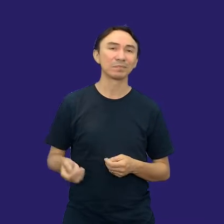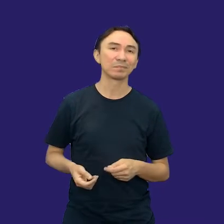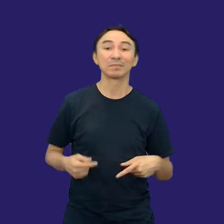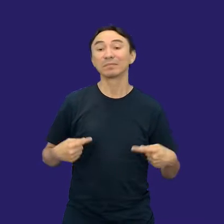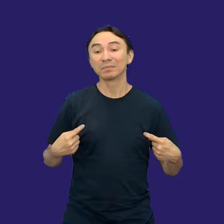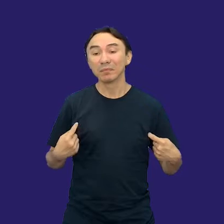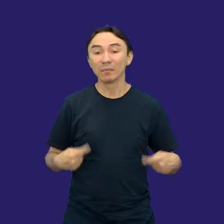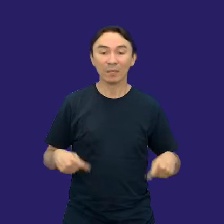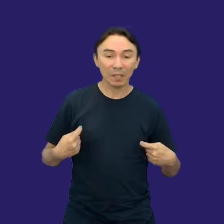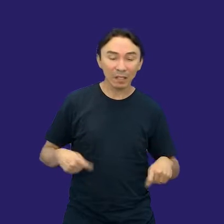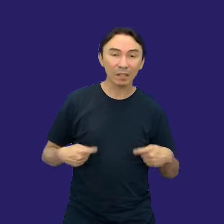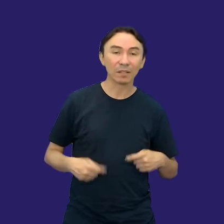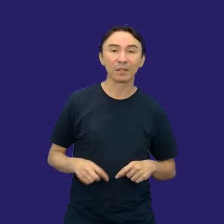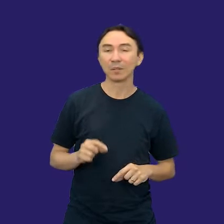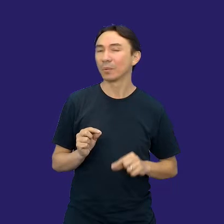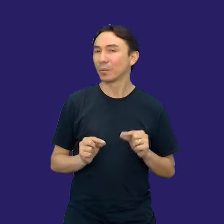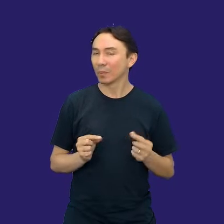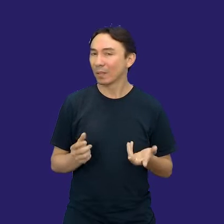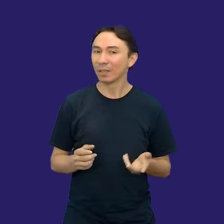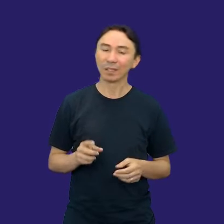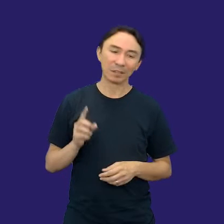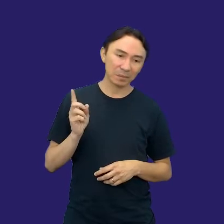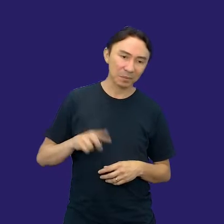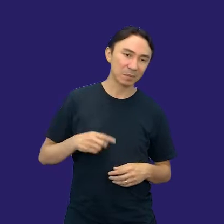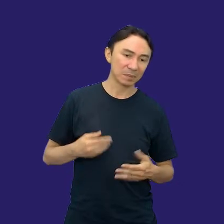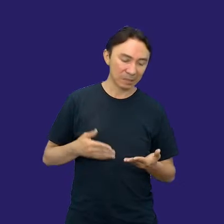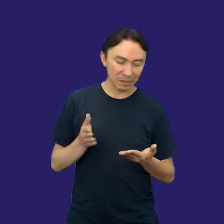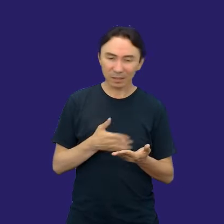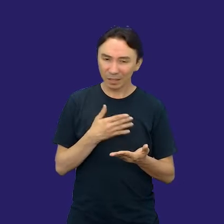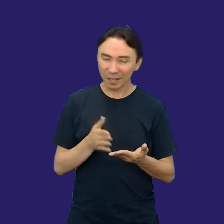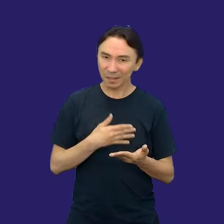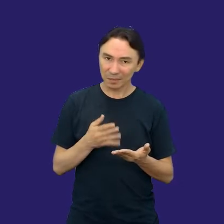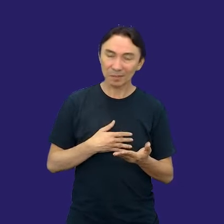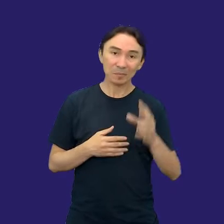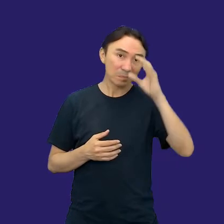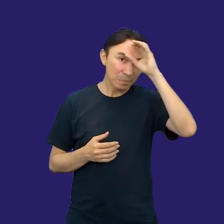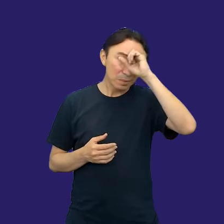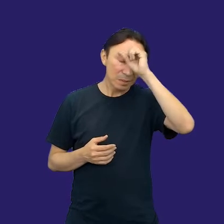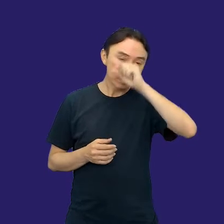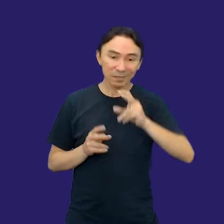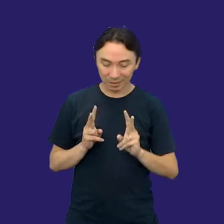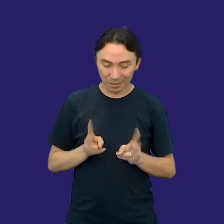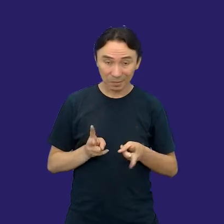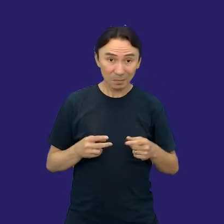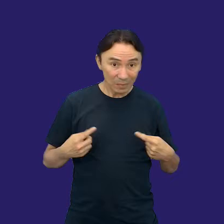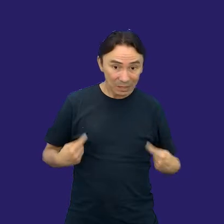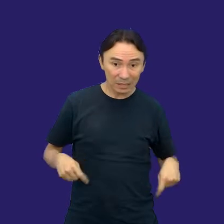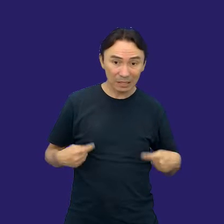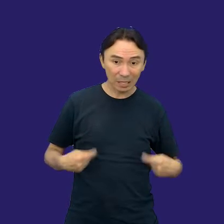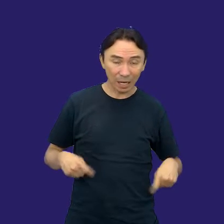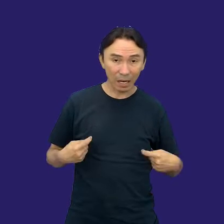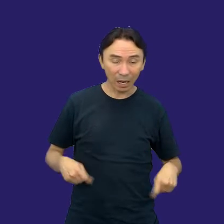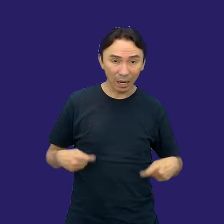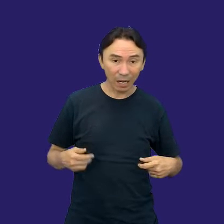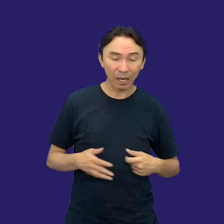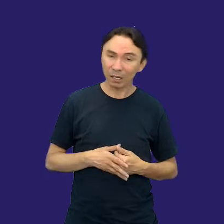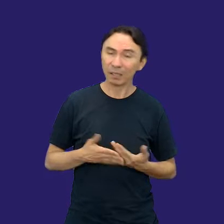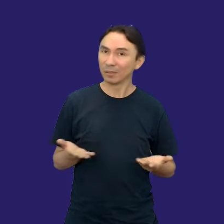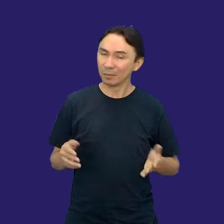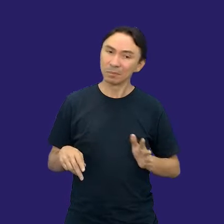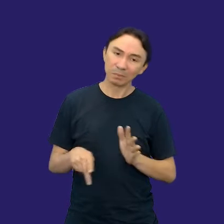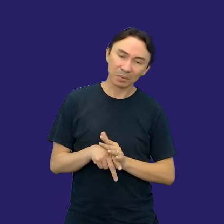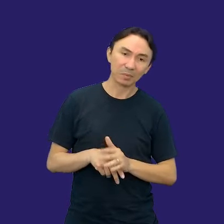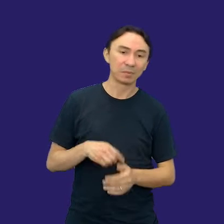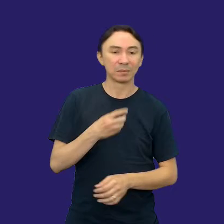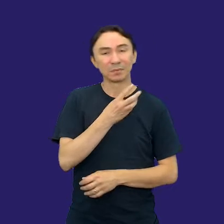precisa, né, do material, né, do caderno do Aprender Sempre e outros materiais, né, do ensino médio, pode acessar